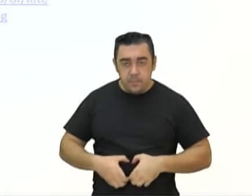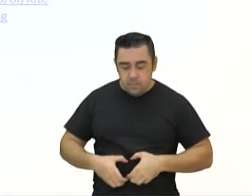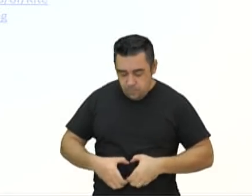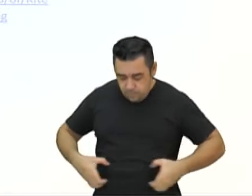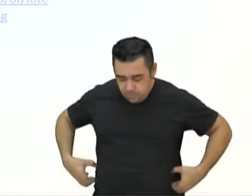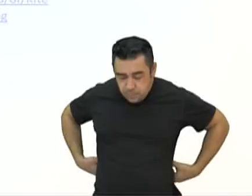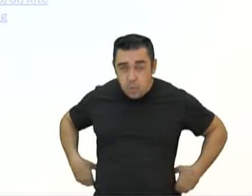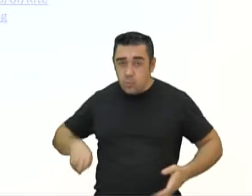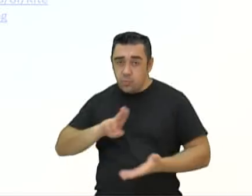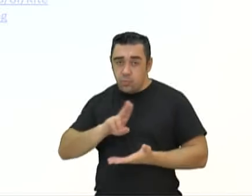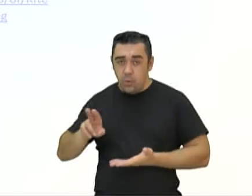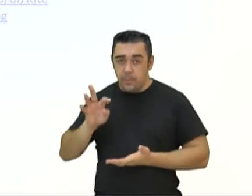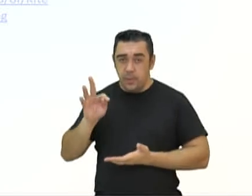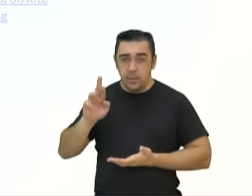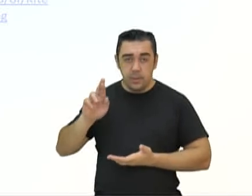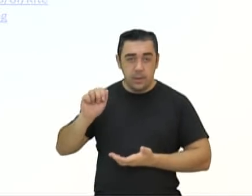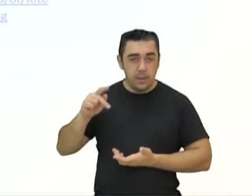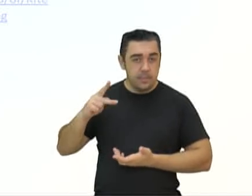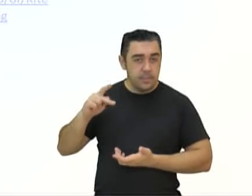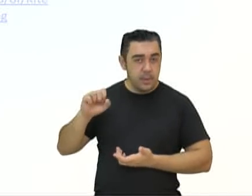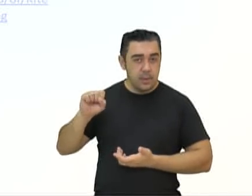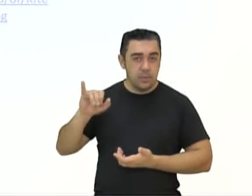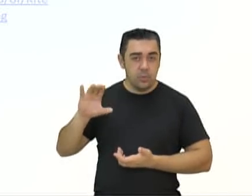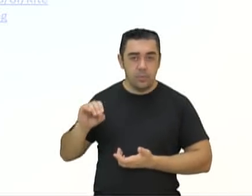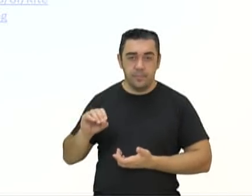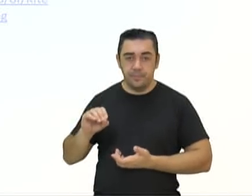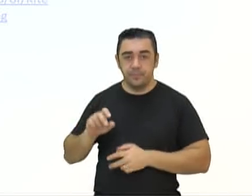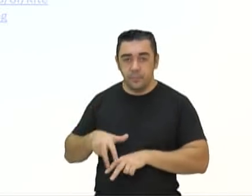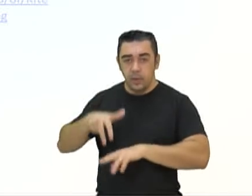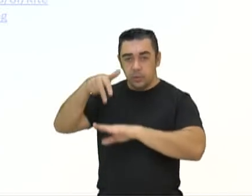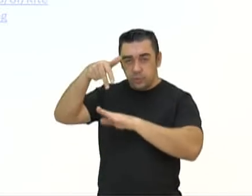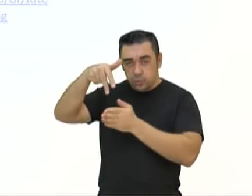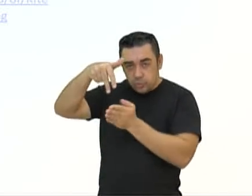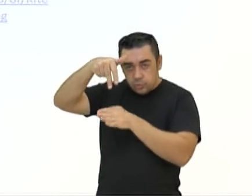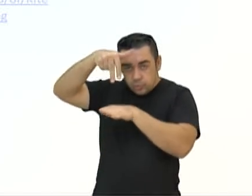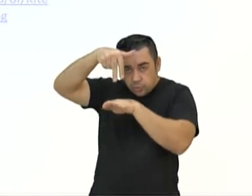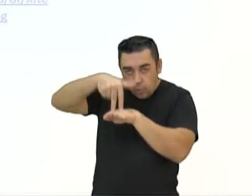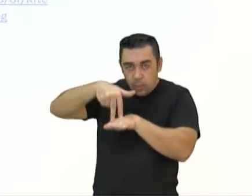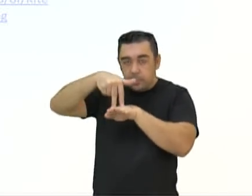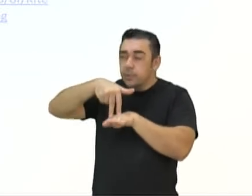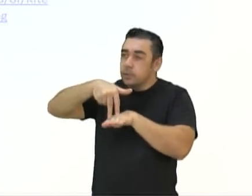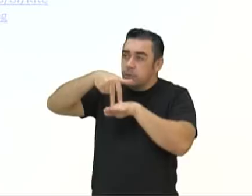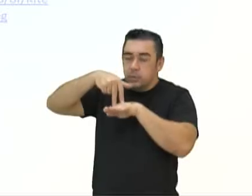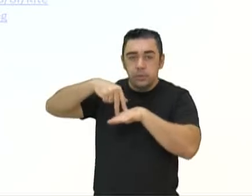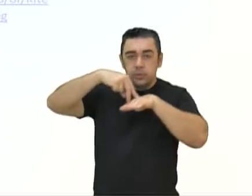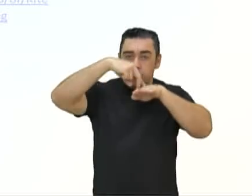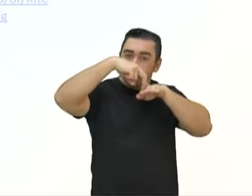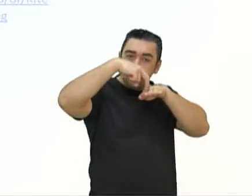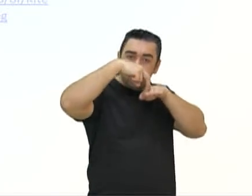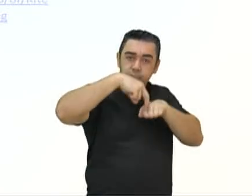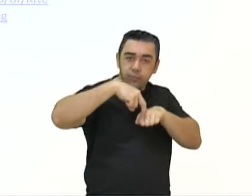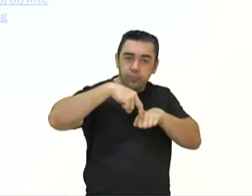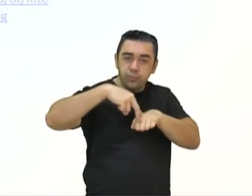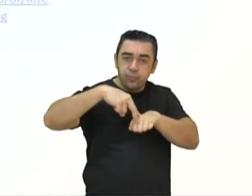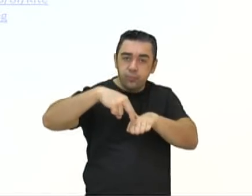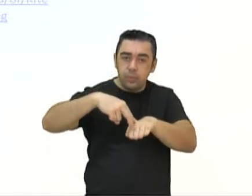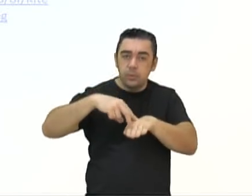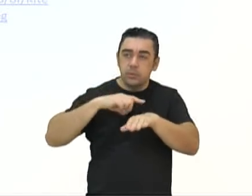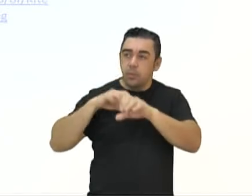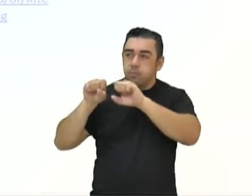trapézio. Sobe na prancha e, sobre a água, comanda com a barra o